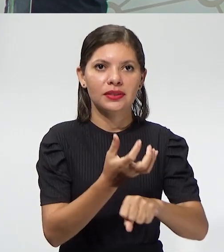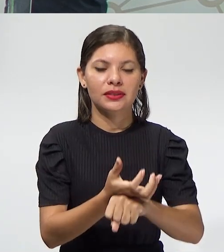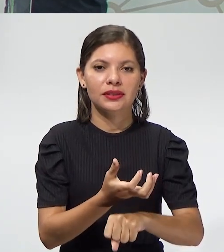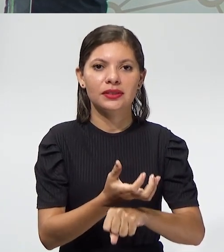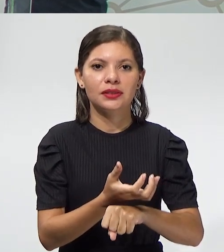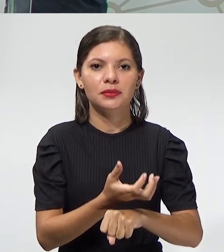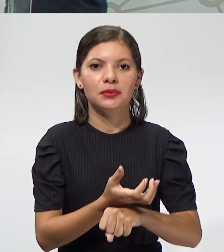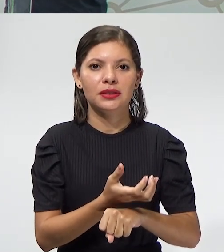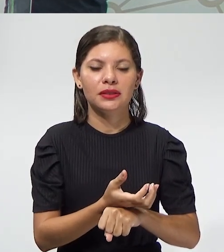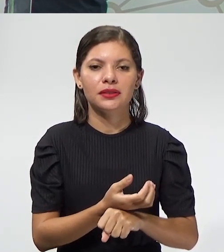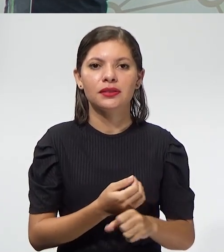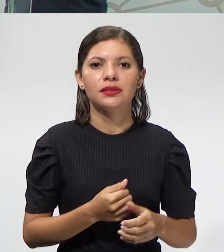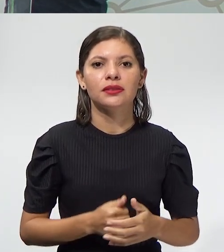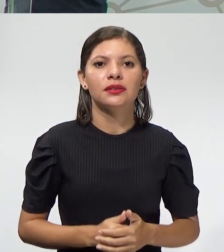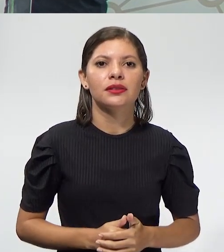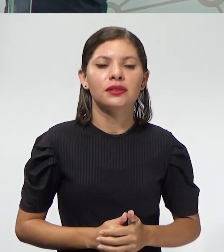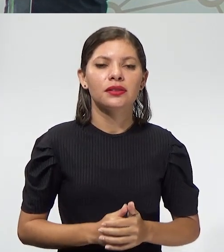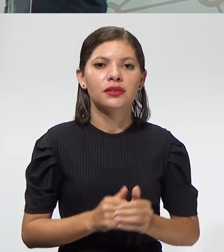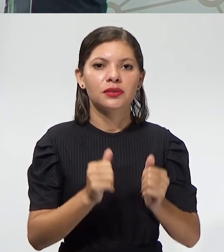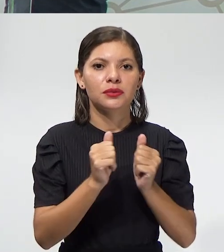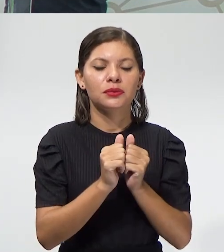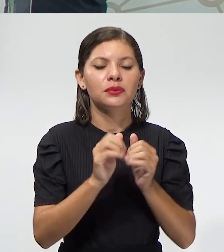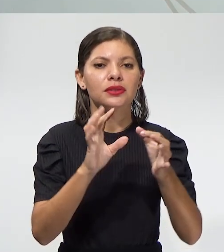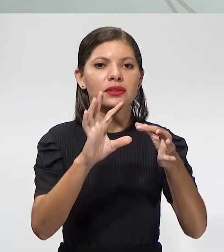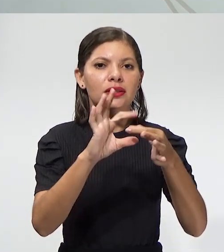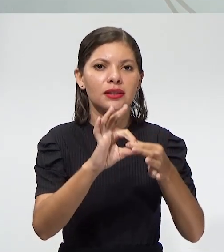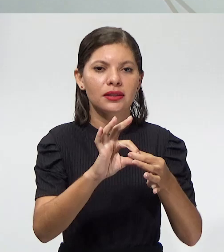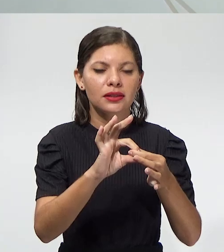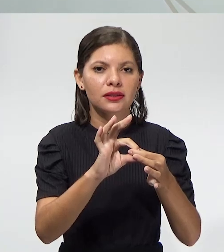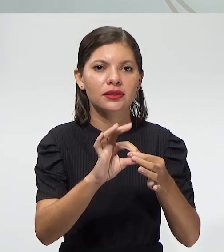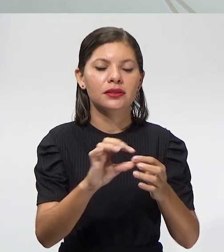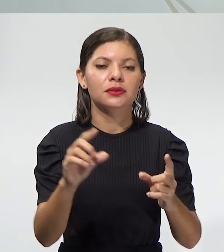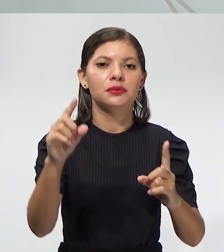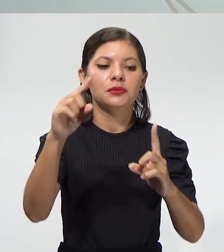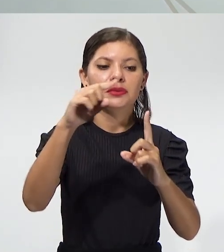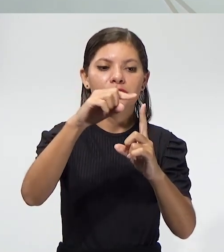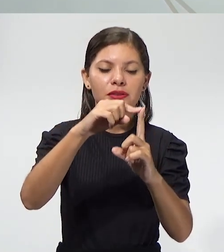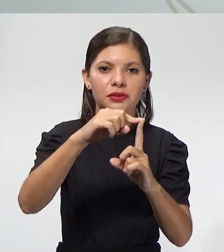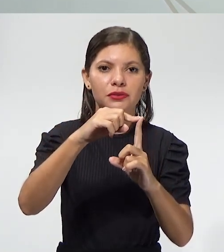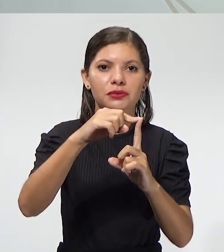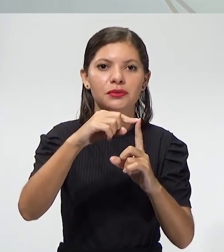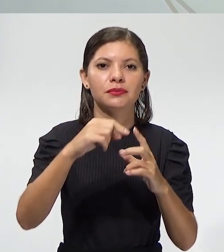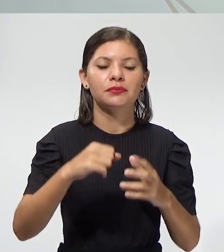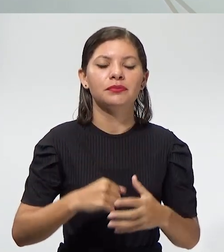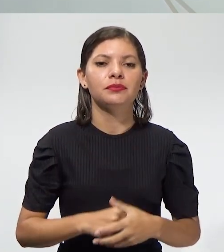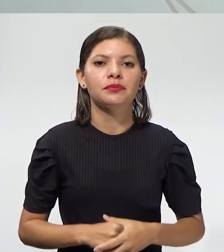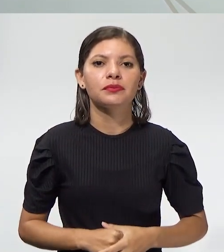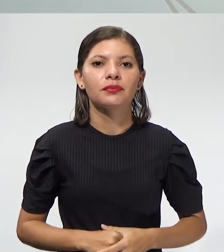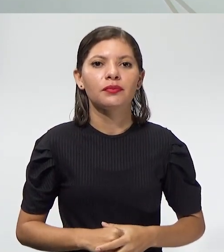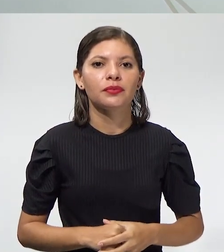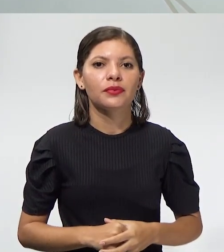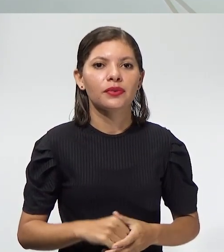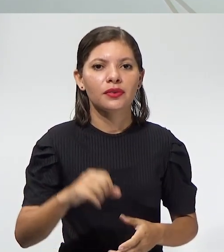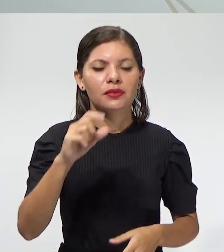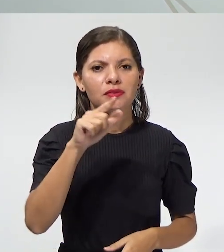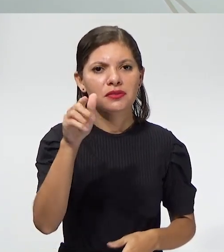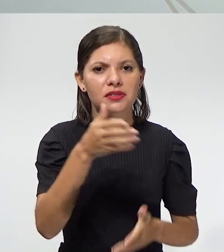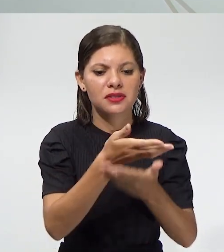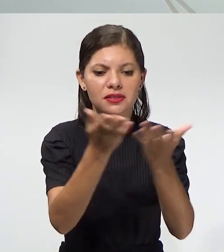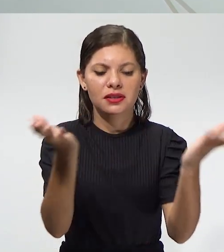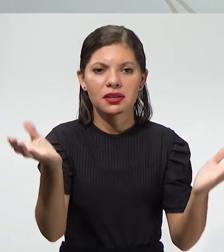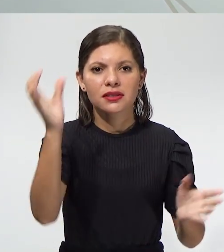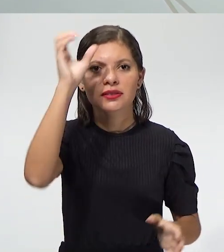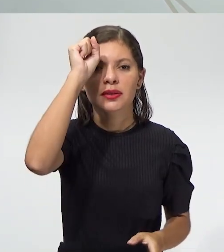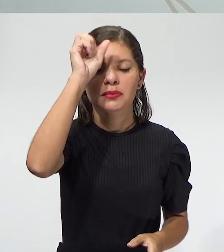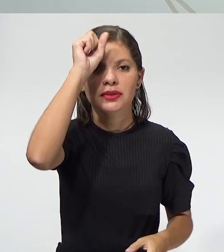misturada. Não misturada no sentido que as disciplinas elas permanecem, mas elas estão todas focadas nesse objetivo. Tudo que